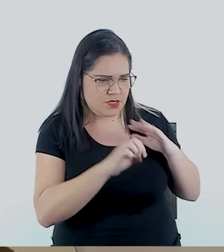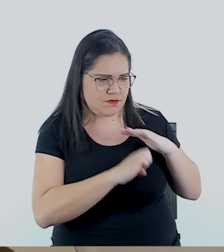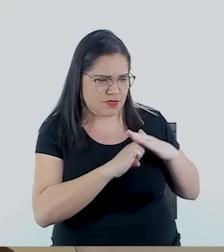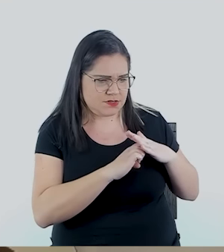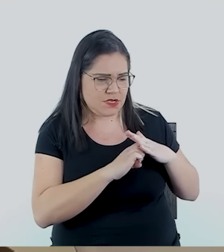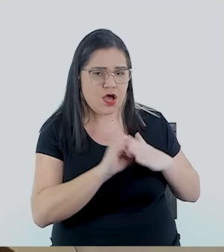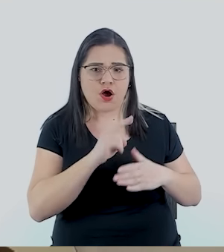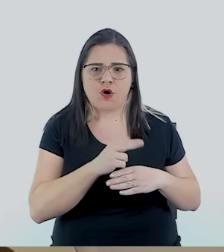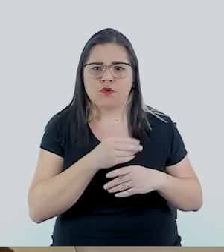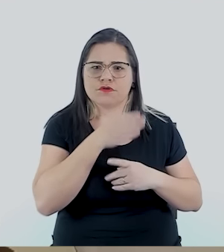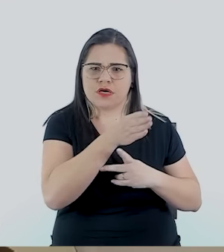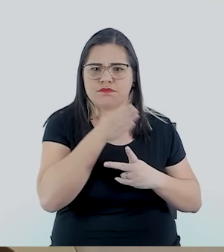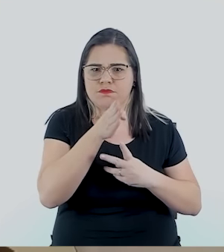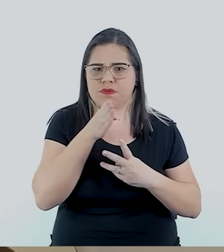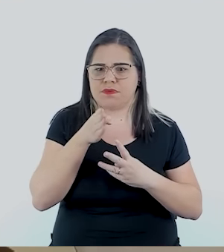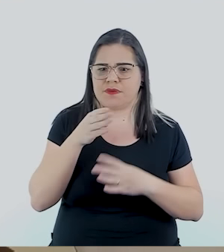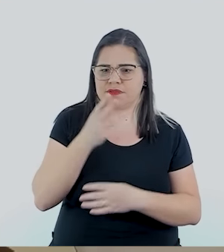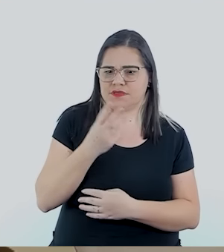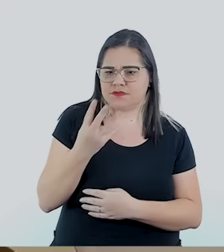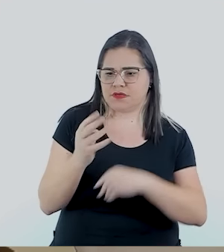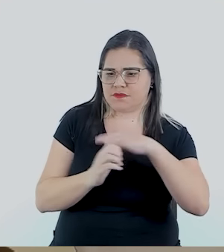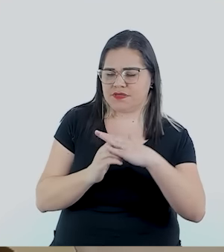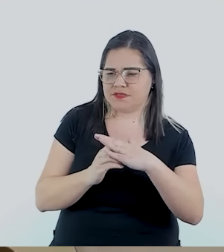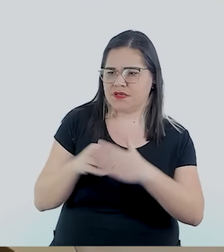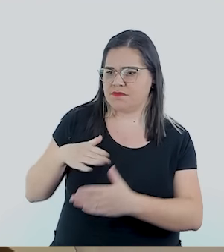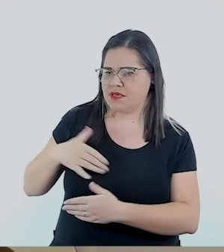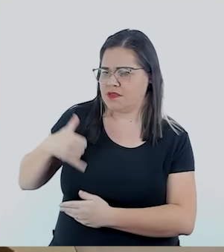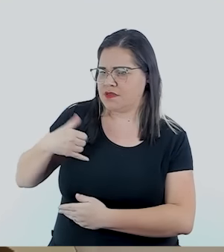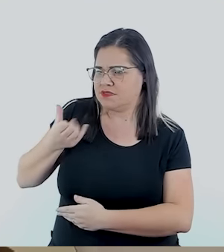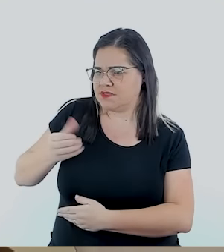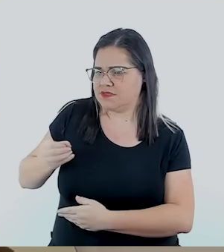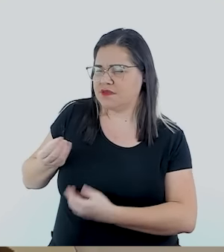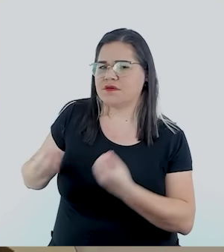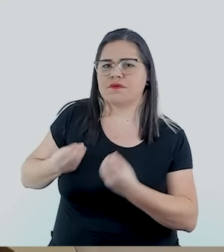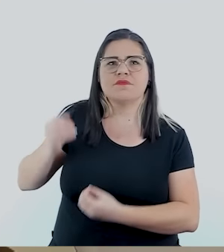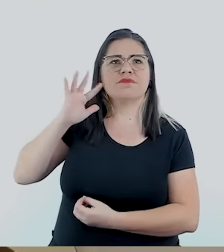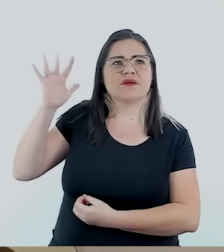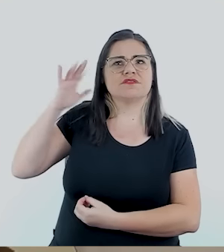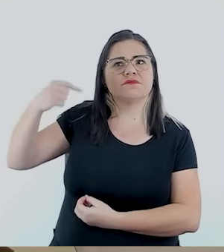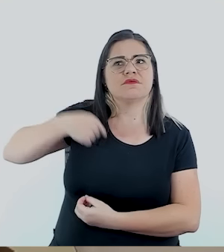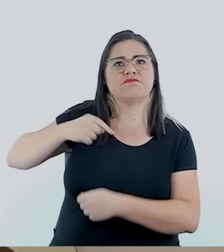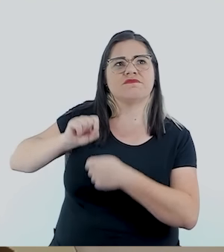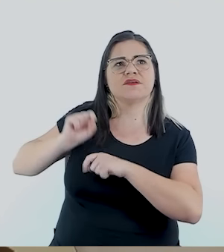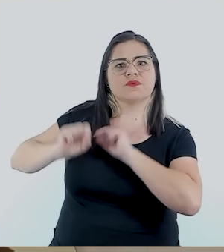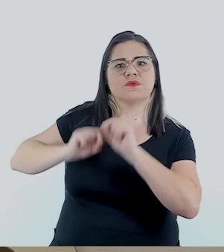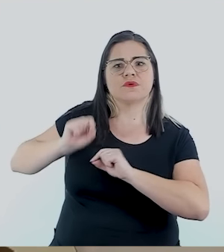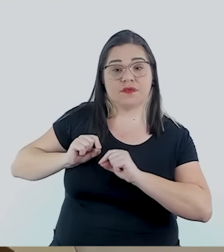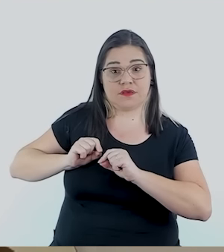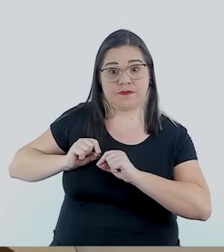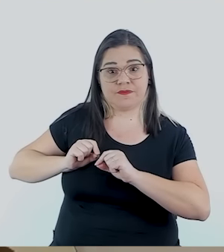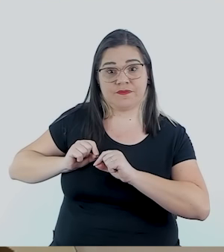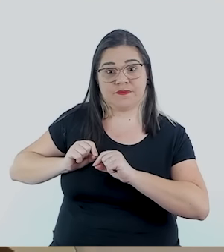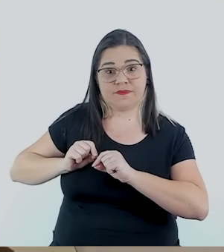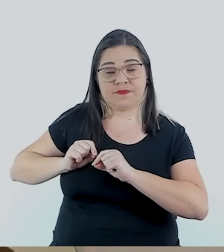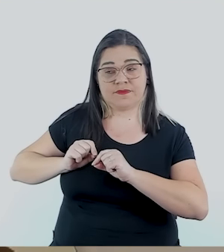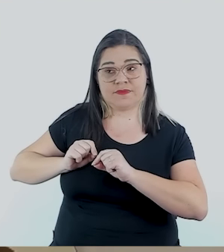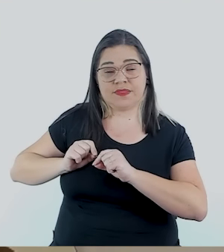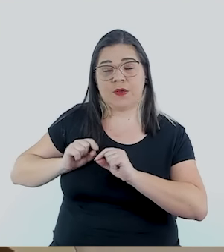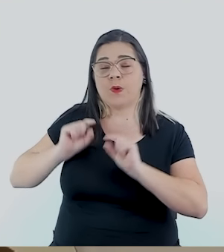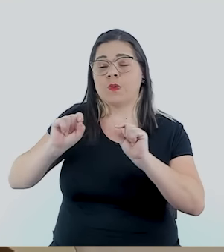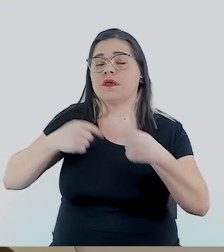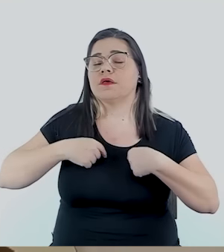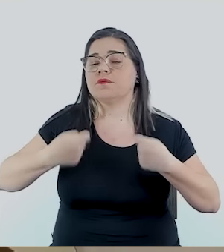passei né por três quatro empresas eh quando eu tiver 60 como é que eu me imagino eh eh colaborando contribuindo o